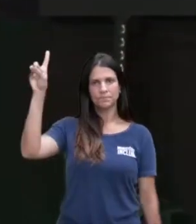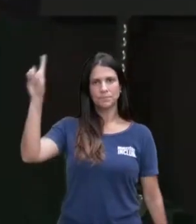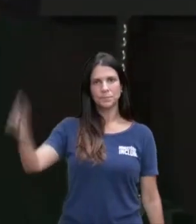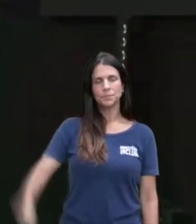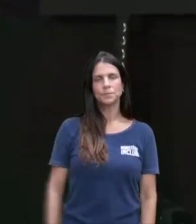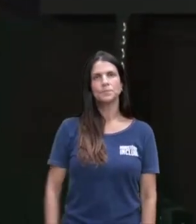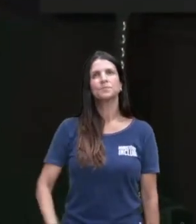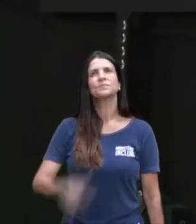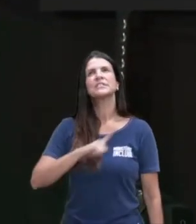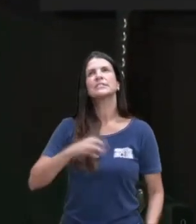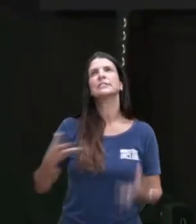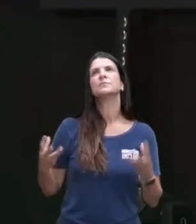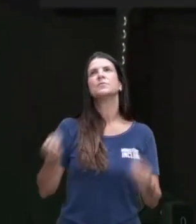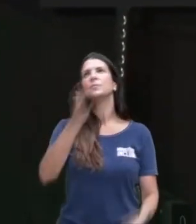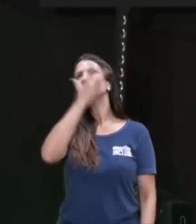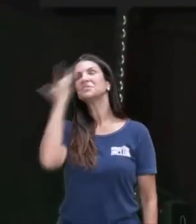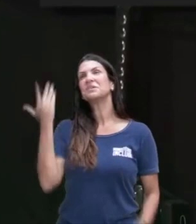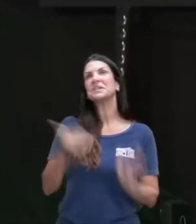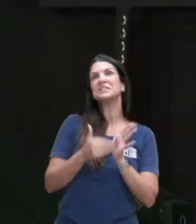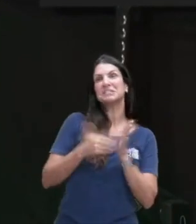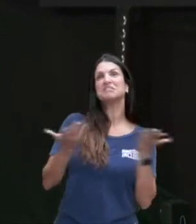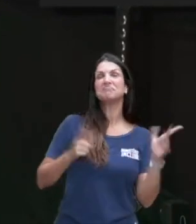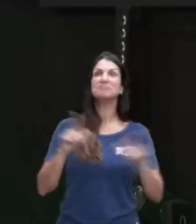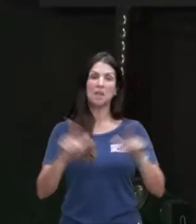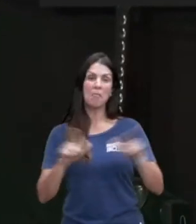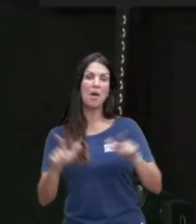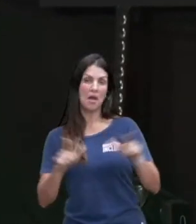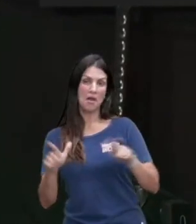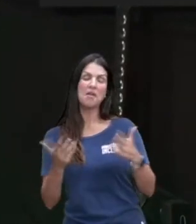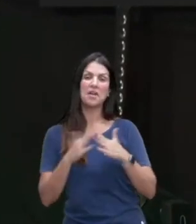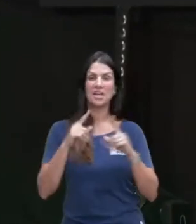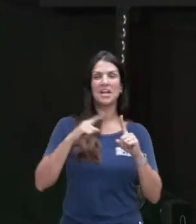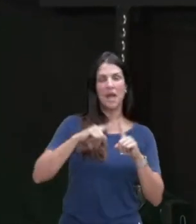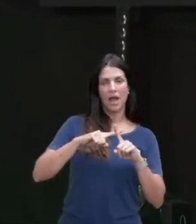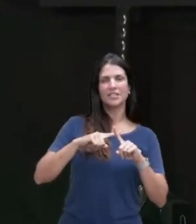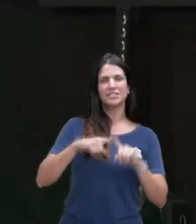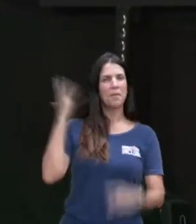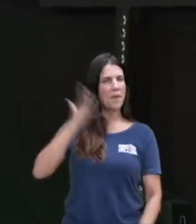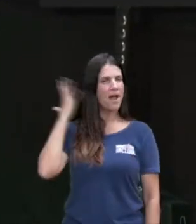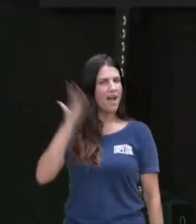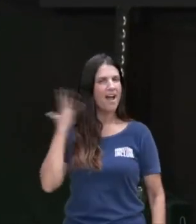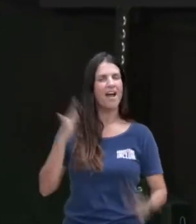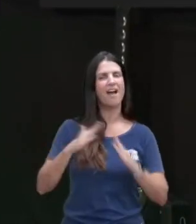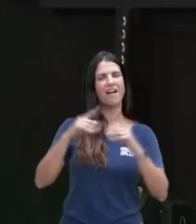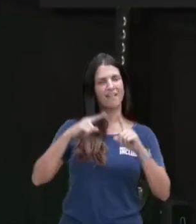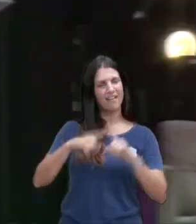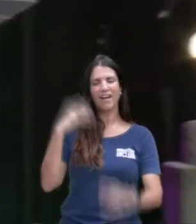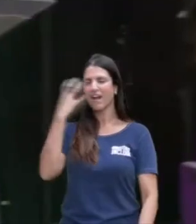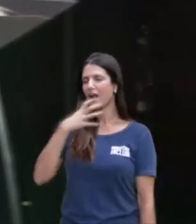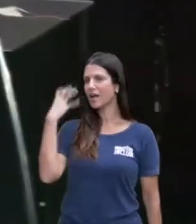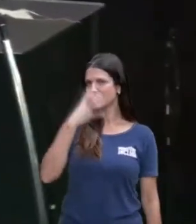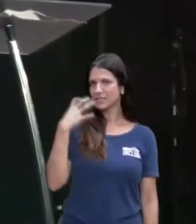Tem muita gente que até trabalha na igreja e até canta na igreja prega na igreja de cama na